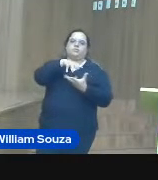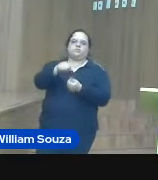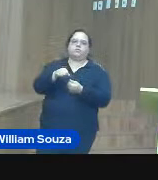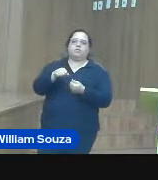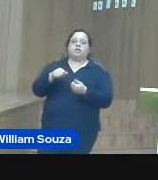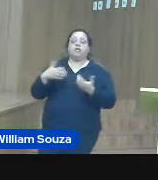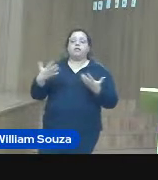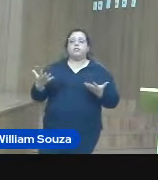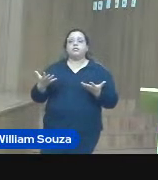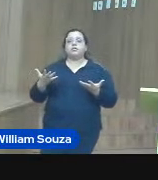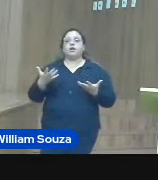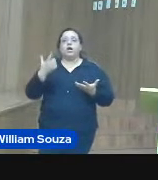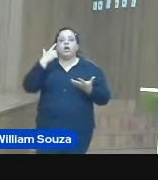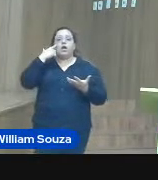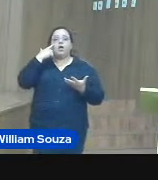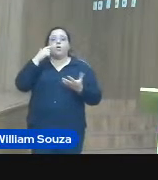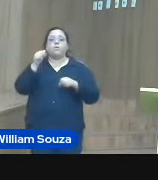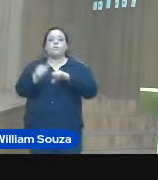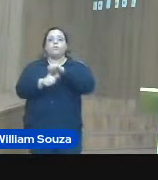que a realidade muda,